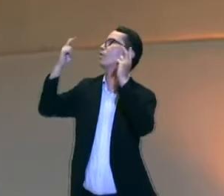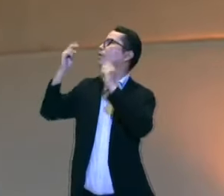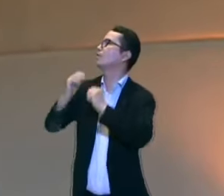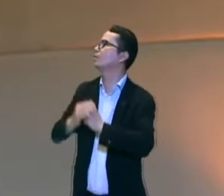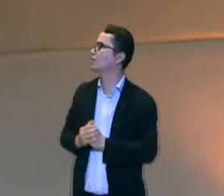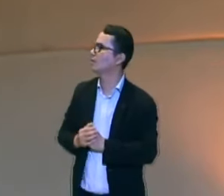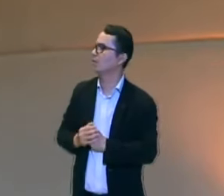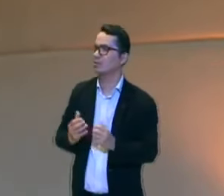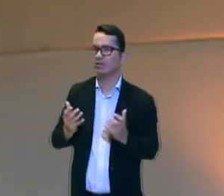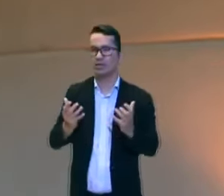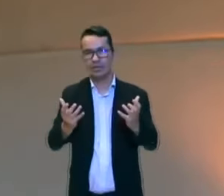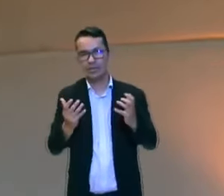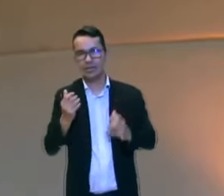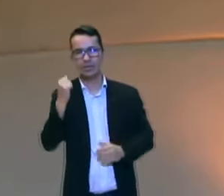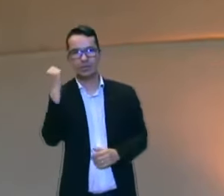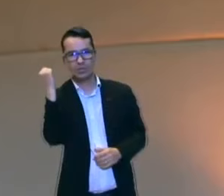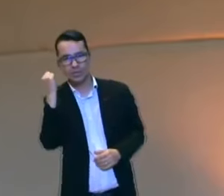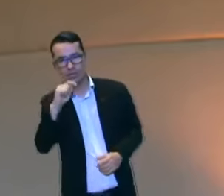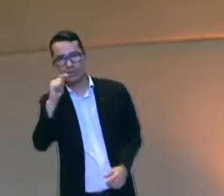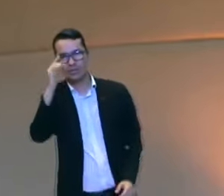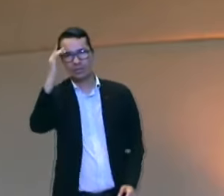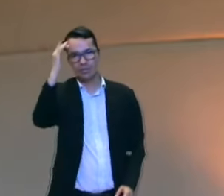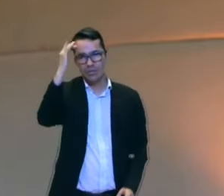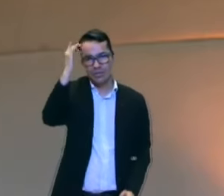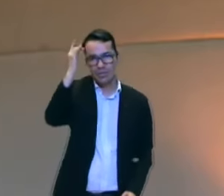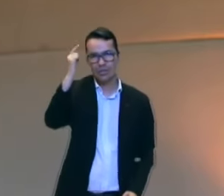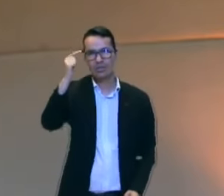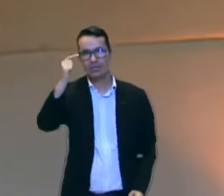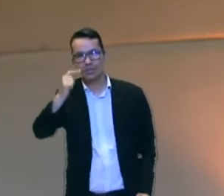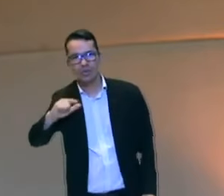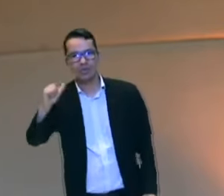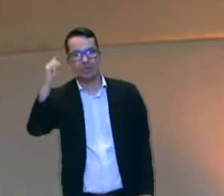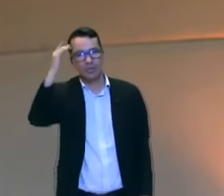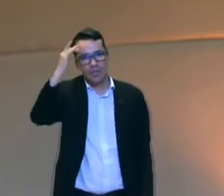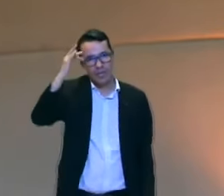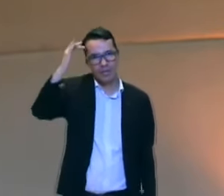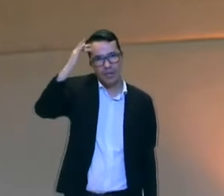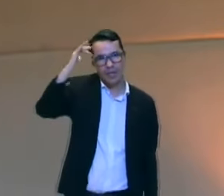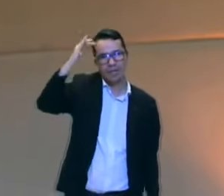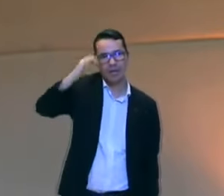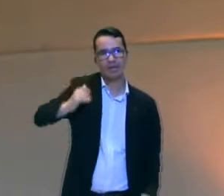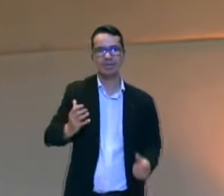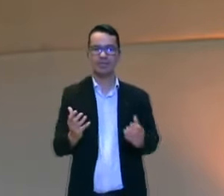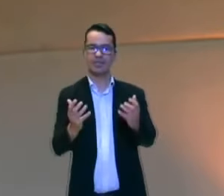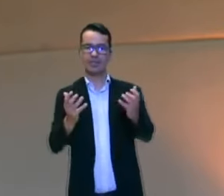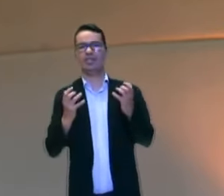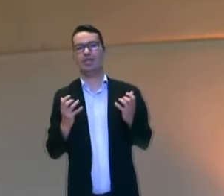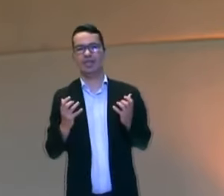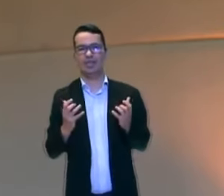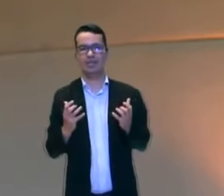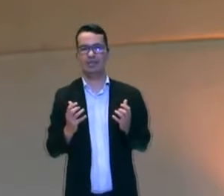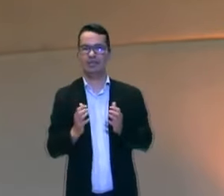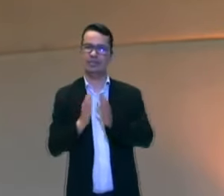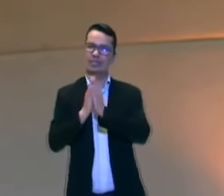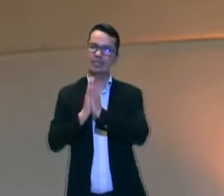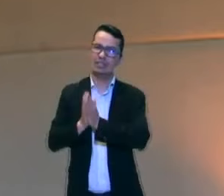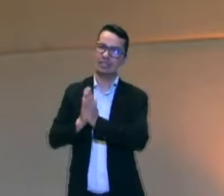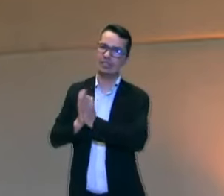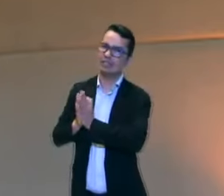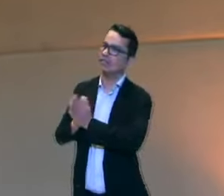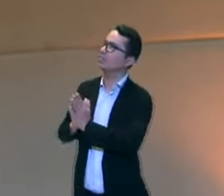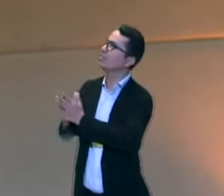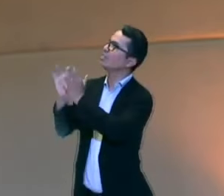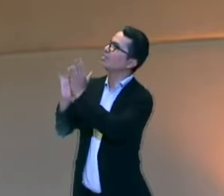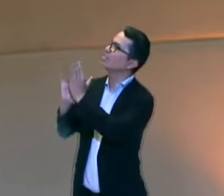depois de amanhã, me dá força para recolher algumas pedras, me dá força para tirar o veneno. Eu preciso da